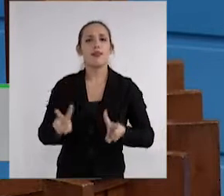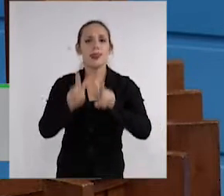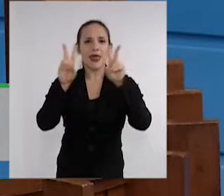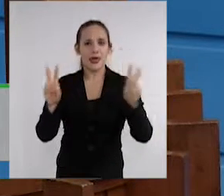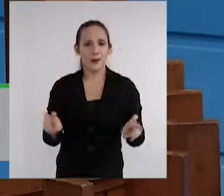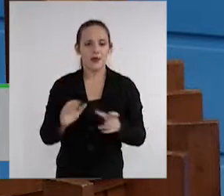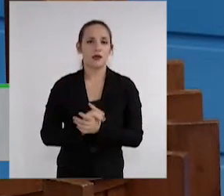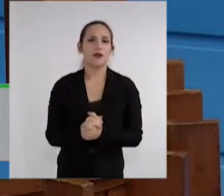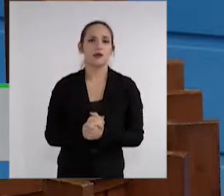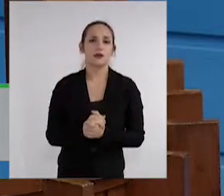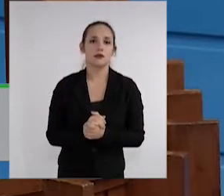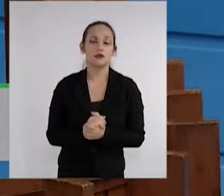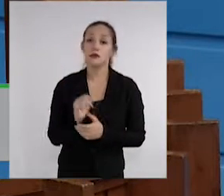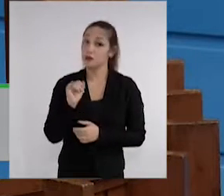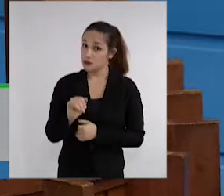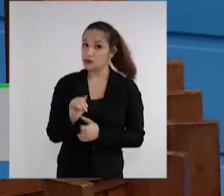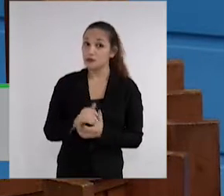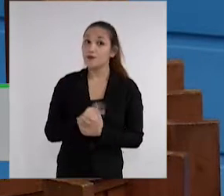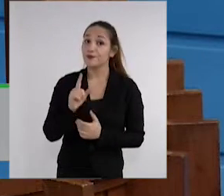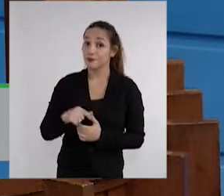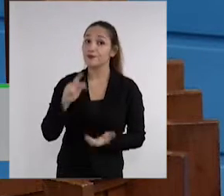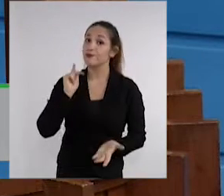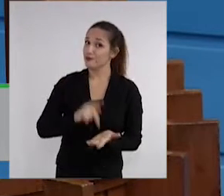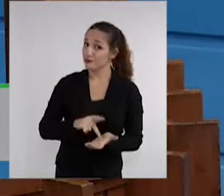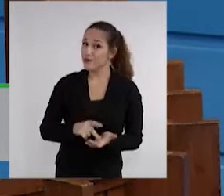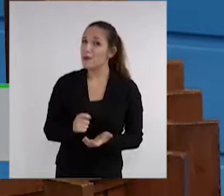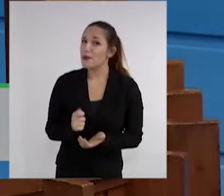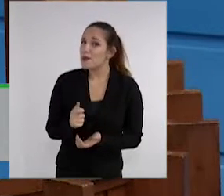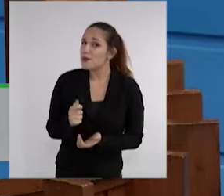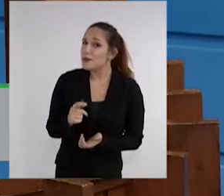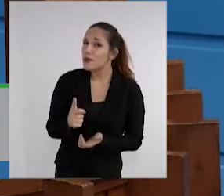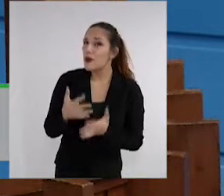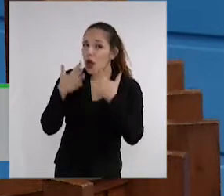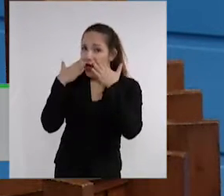tem sido muito pouco